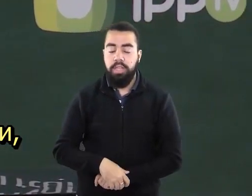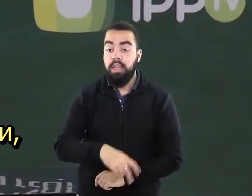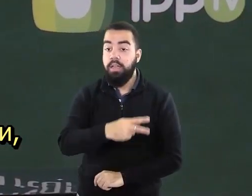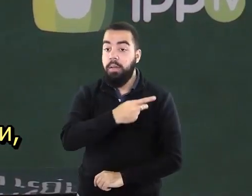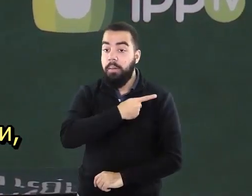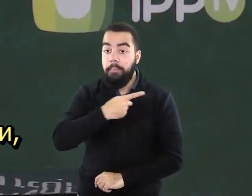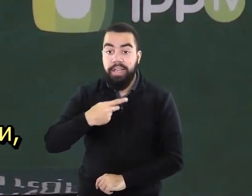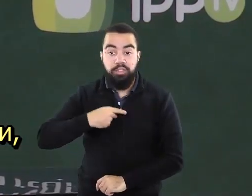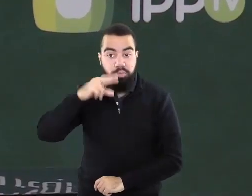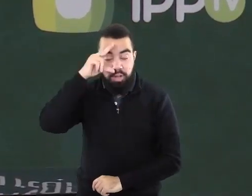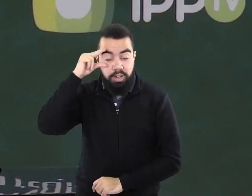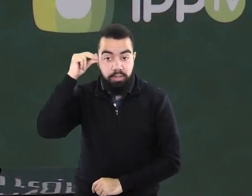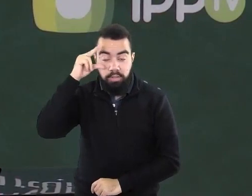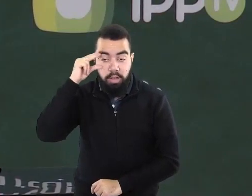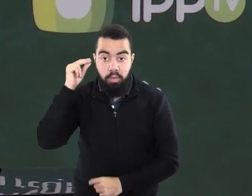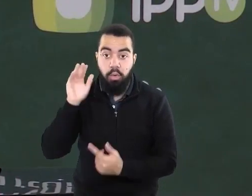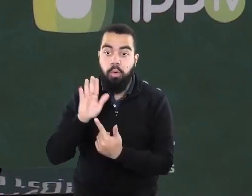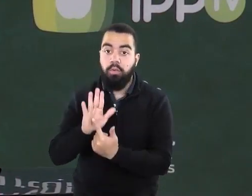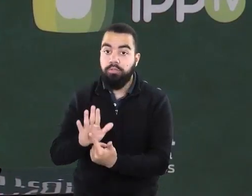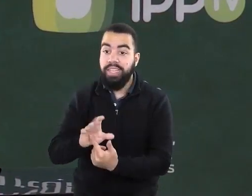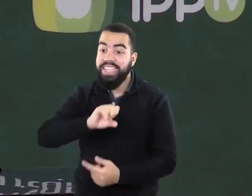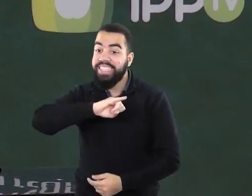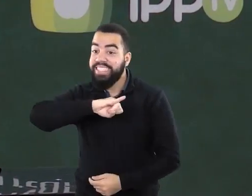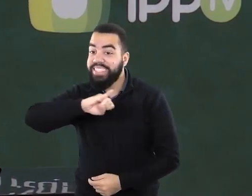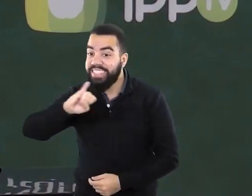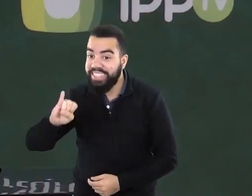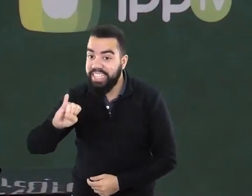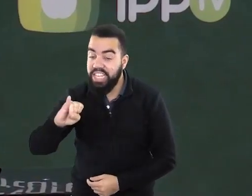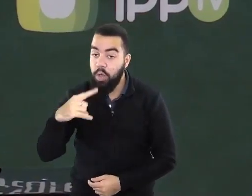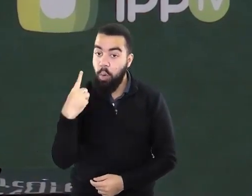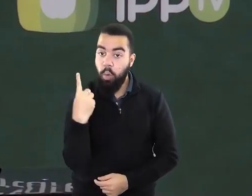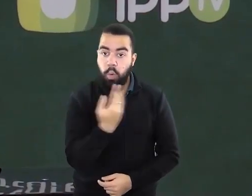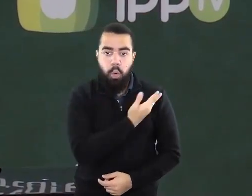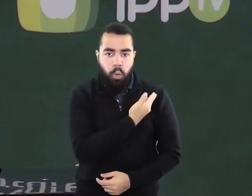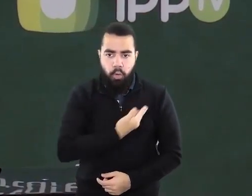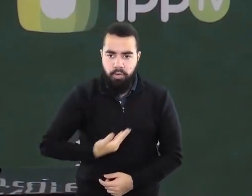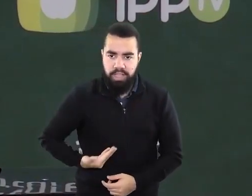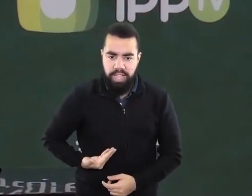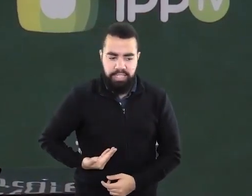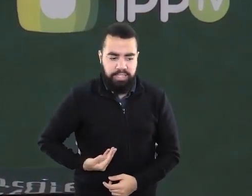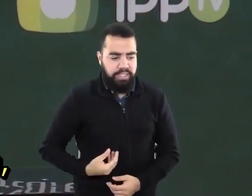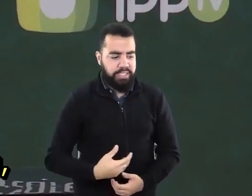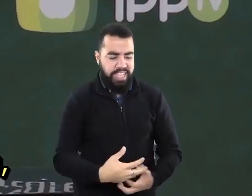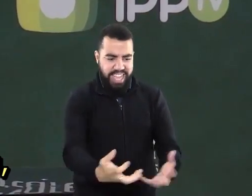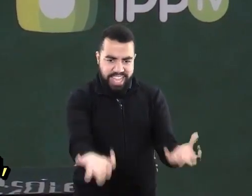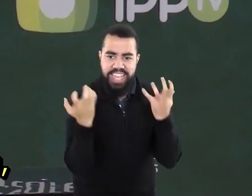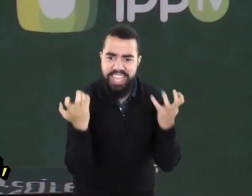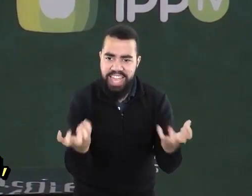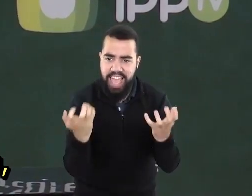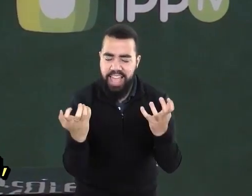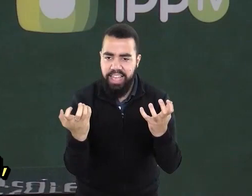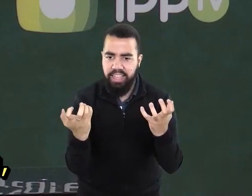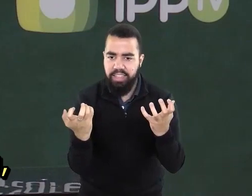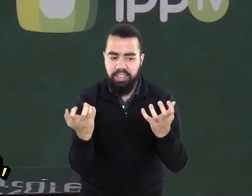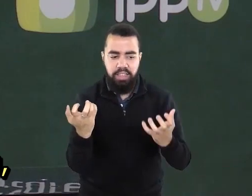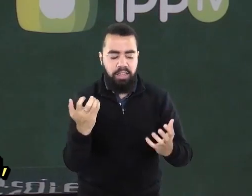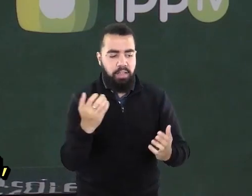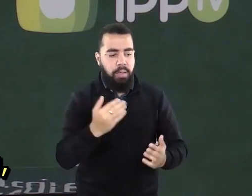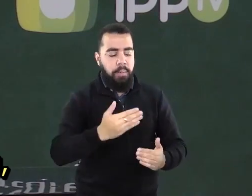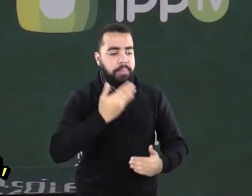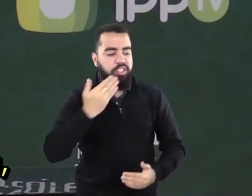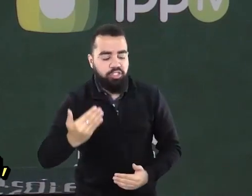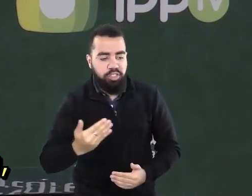governantes e dos governados, que se um governante requerer dos seus governados uma postura que viole a consciência dessa